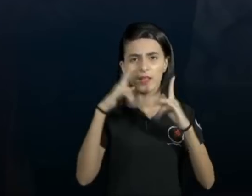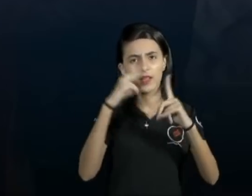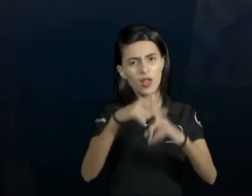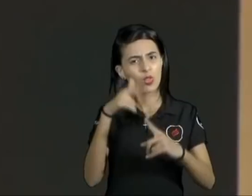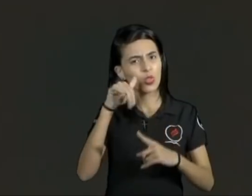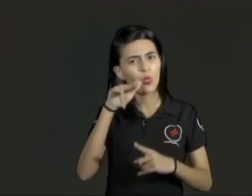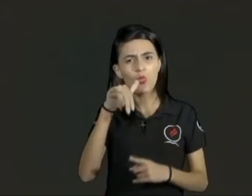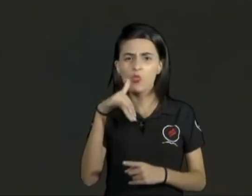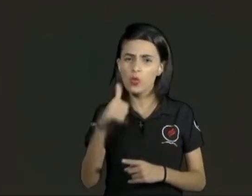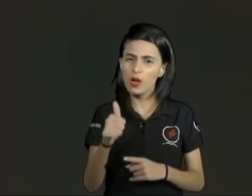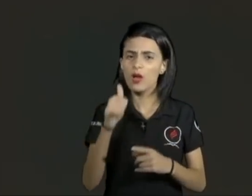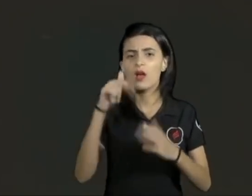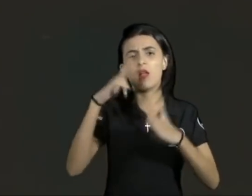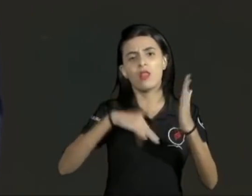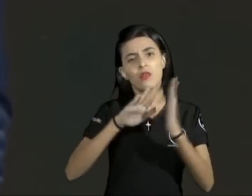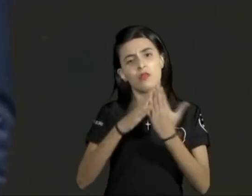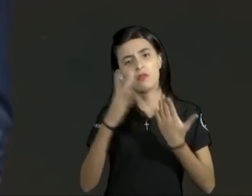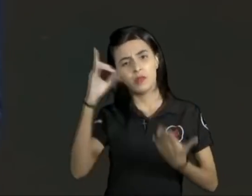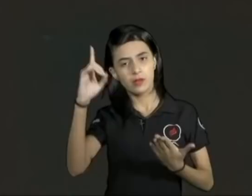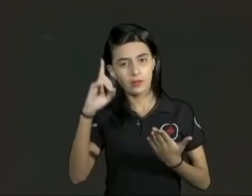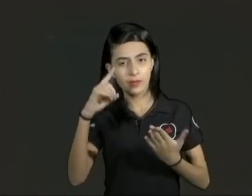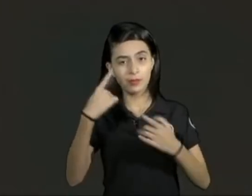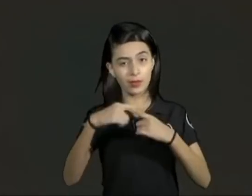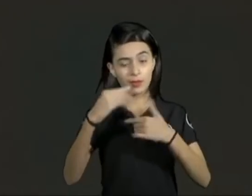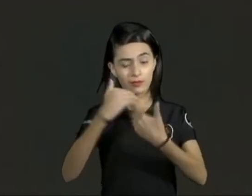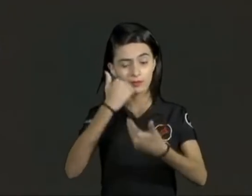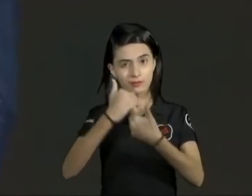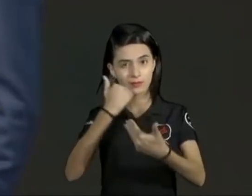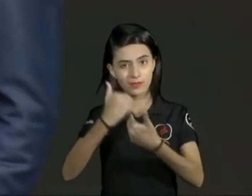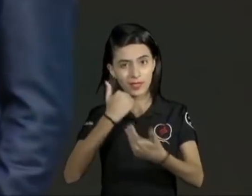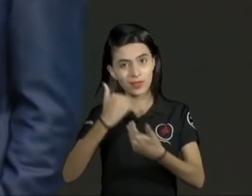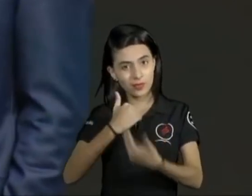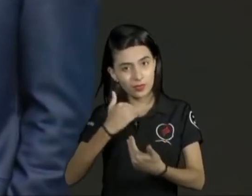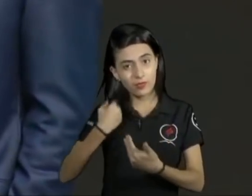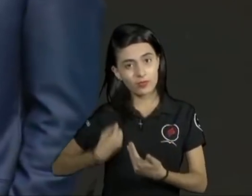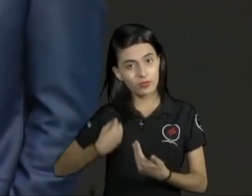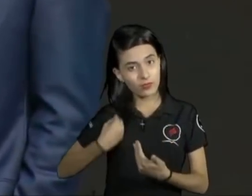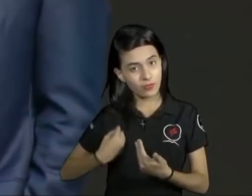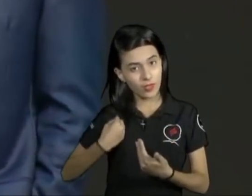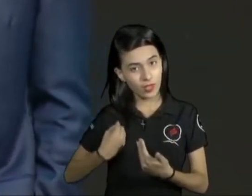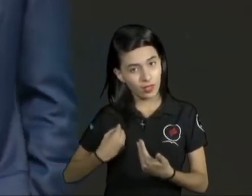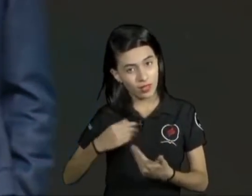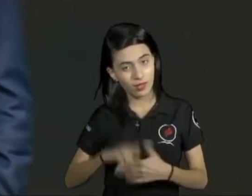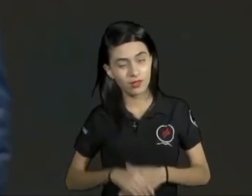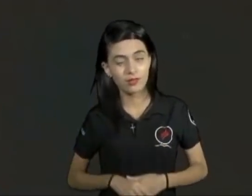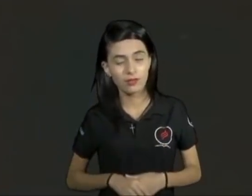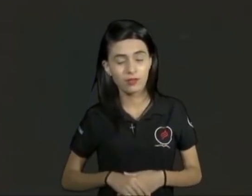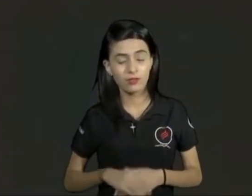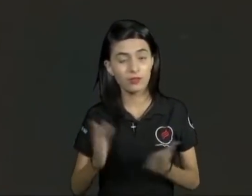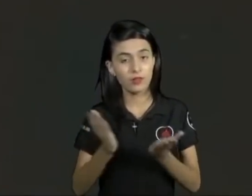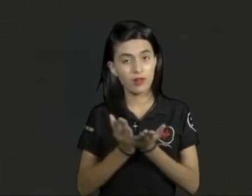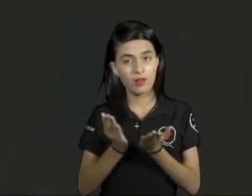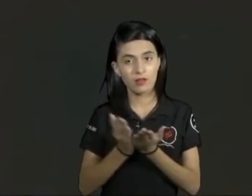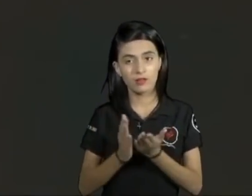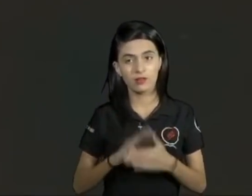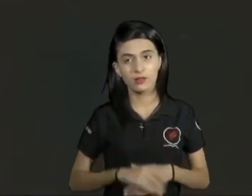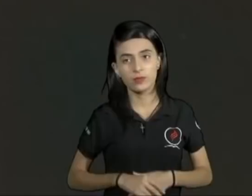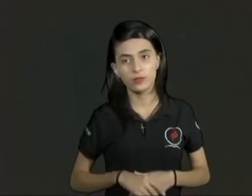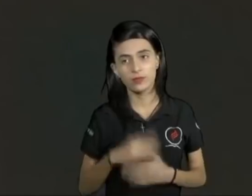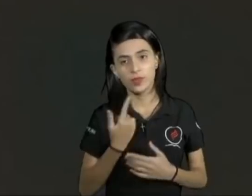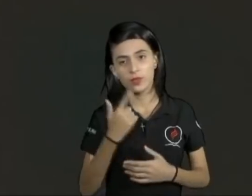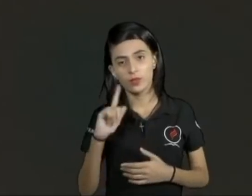leu a Bíblia como é que é isso o manual de vida e instrução do Cristão outra